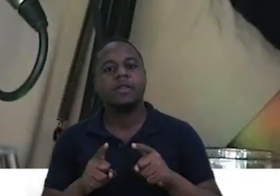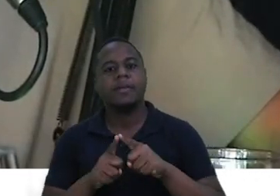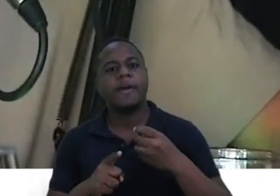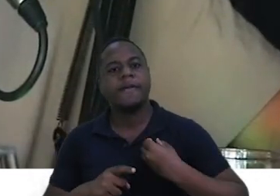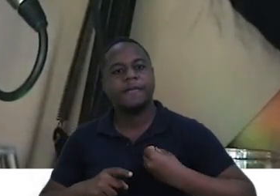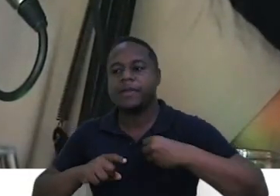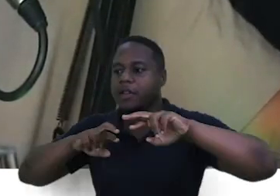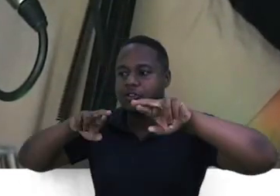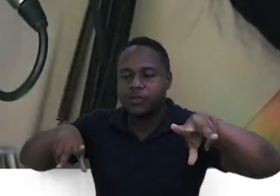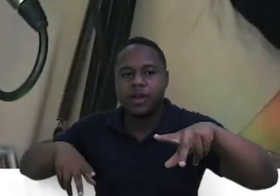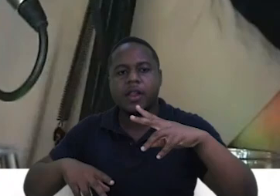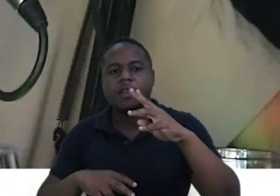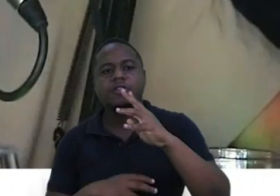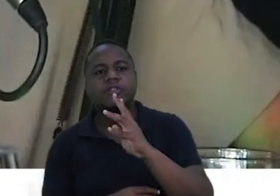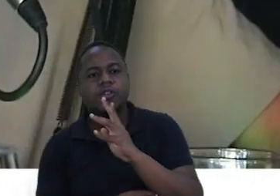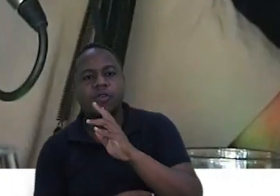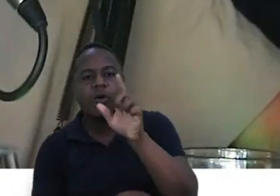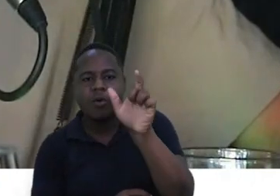vida toda, né?